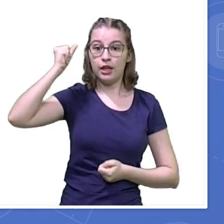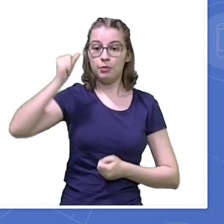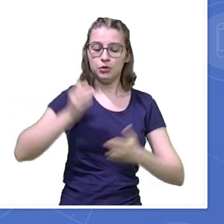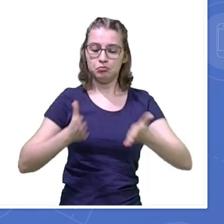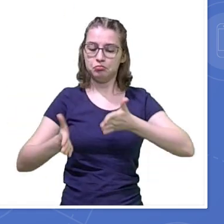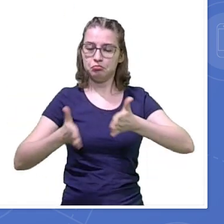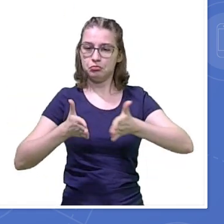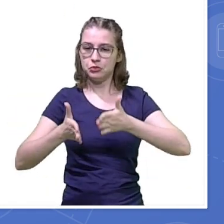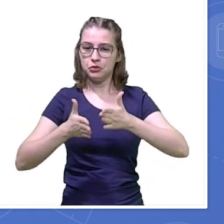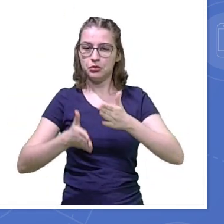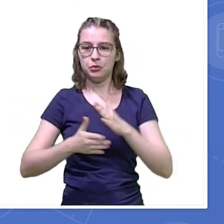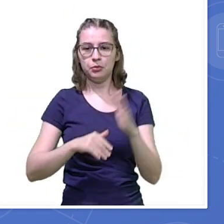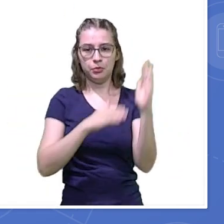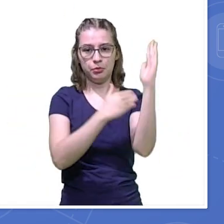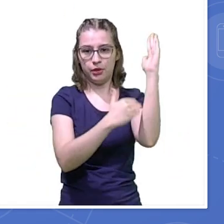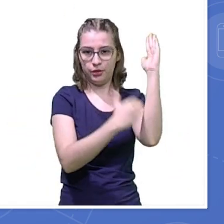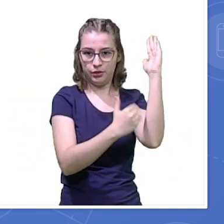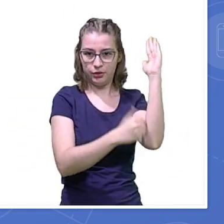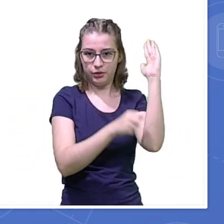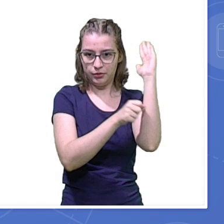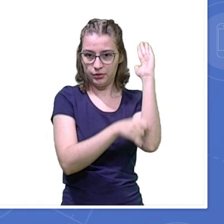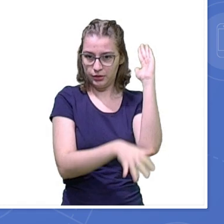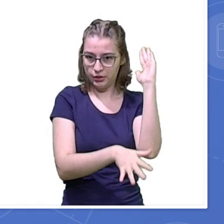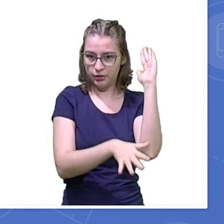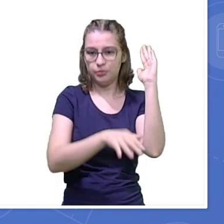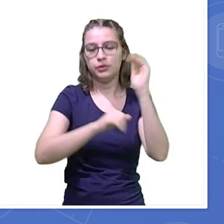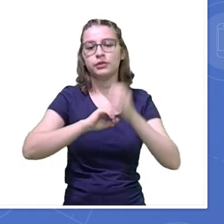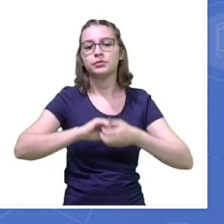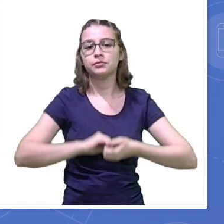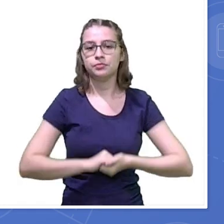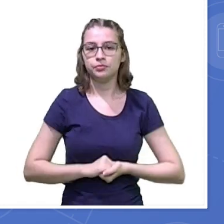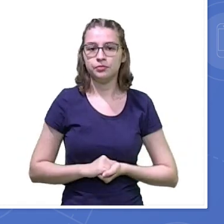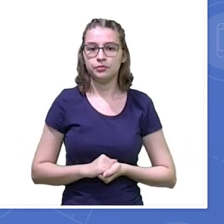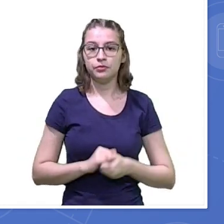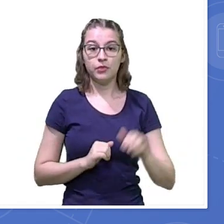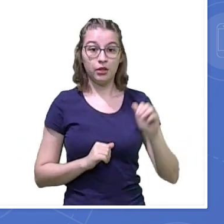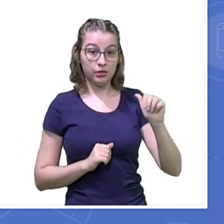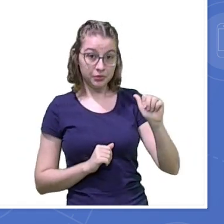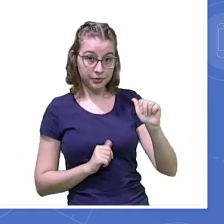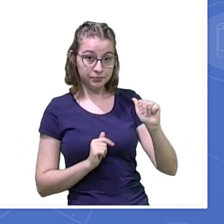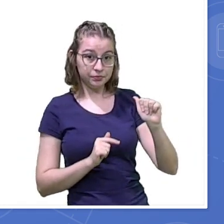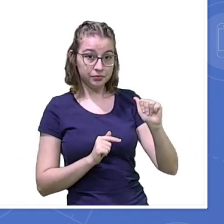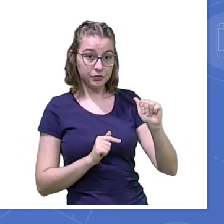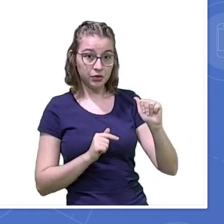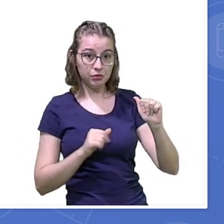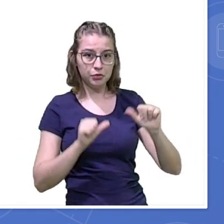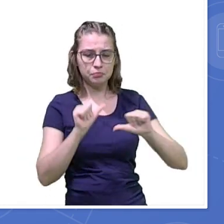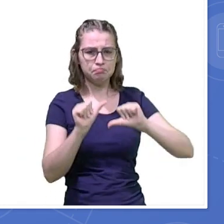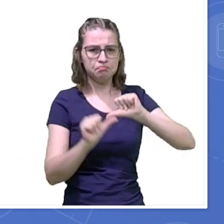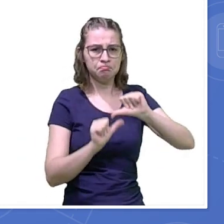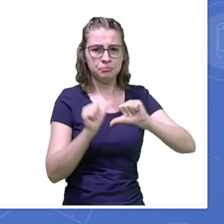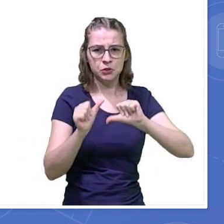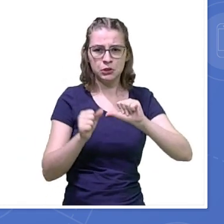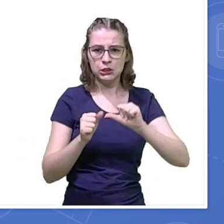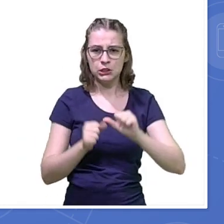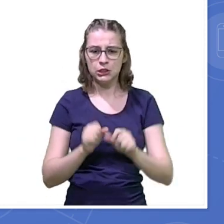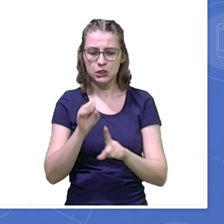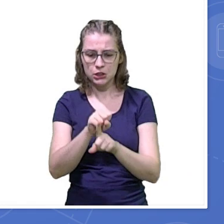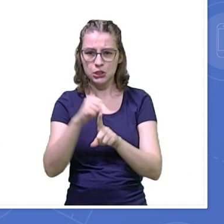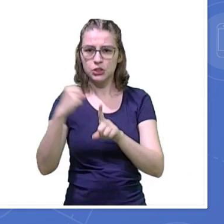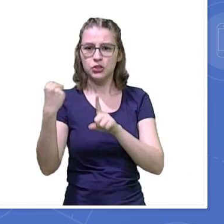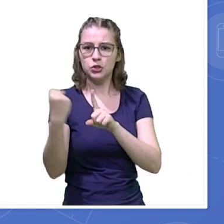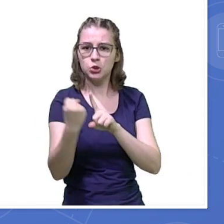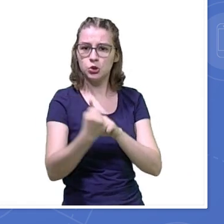período ali, quais as consequências disso para o período da borracha. Letra A. Foram alteradas substancialmente as condições